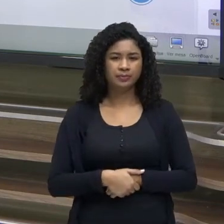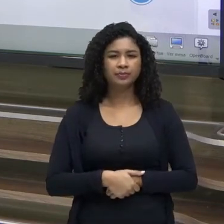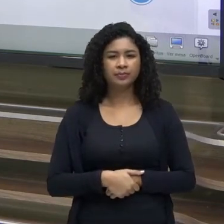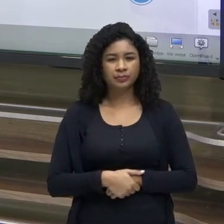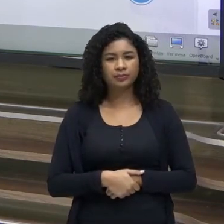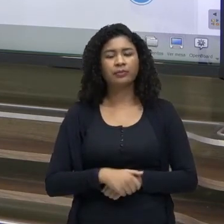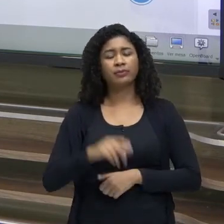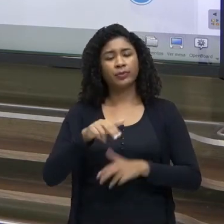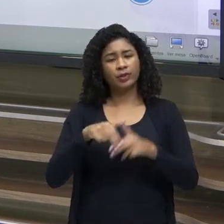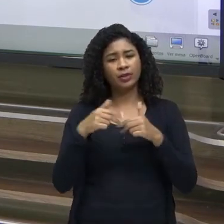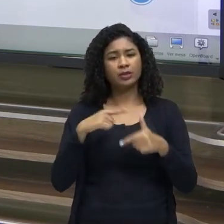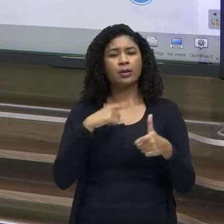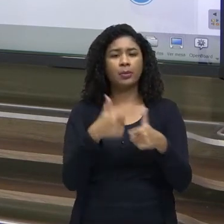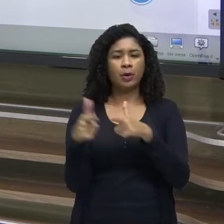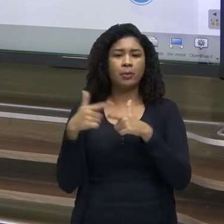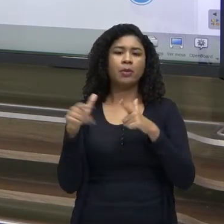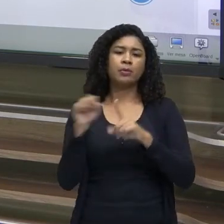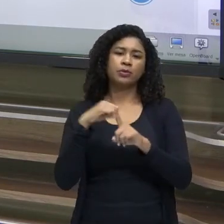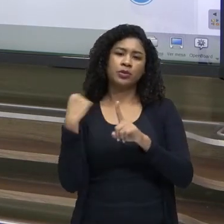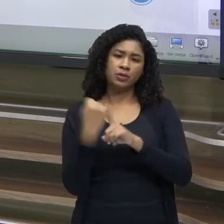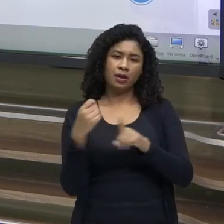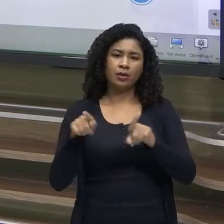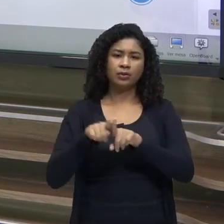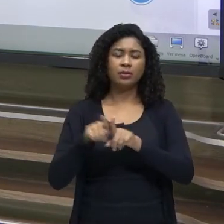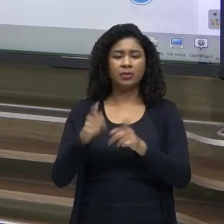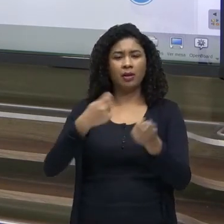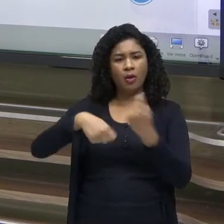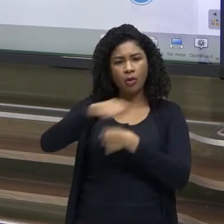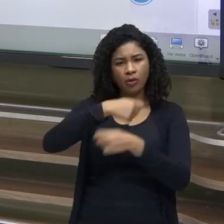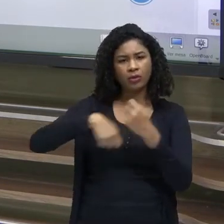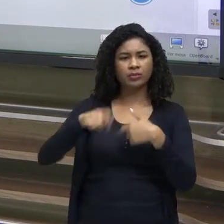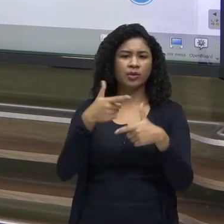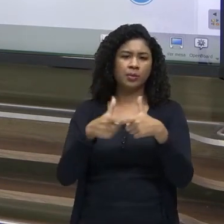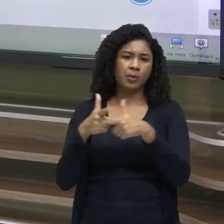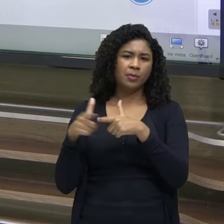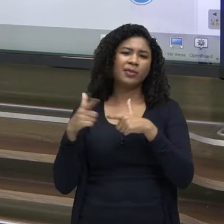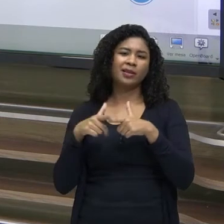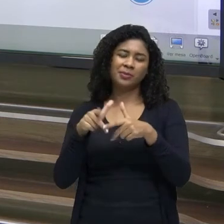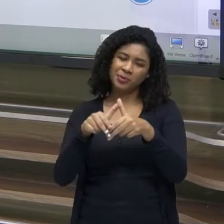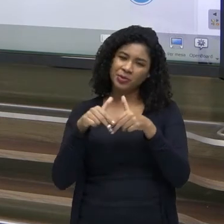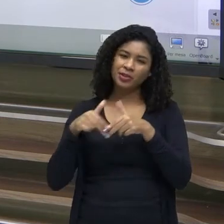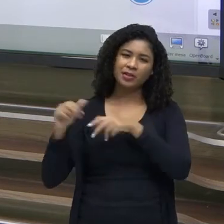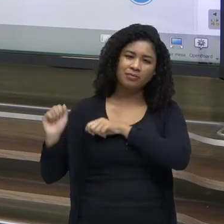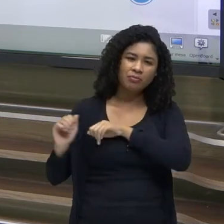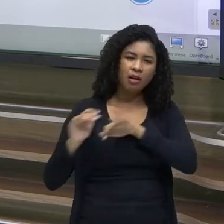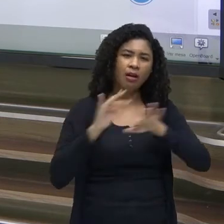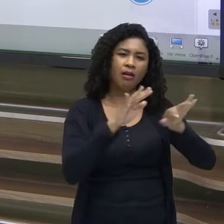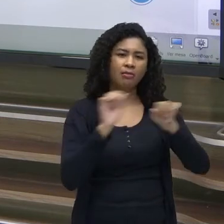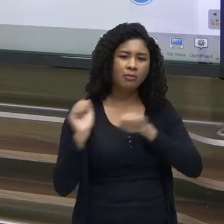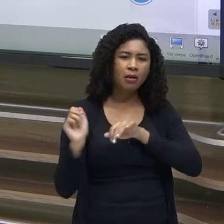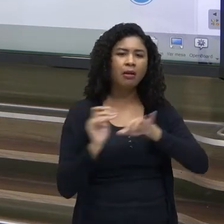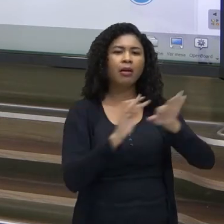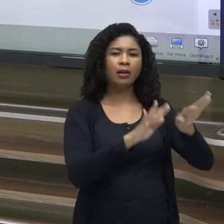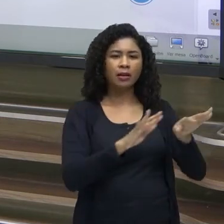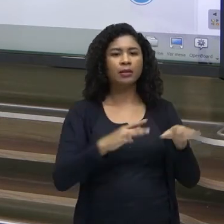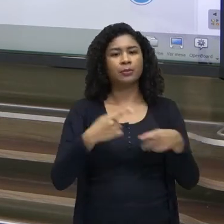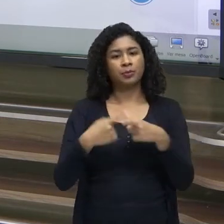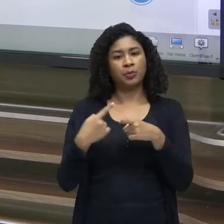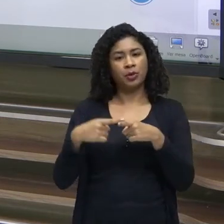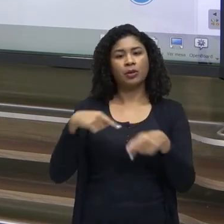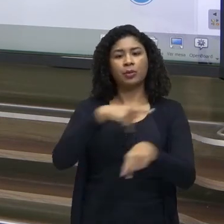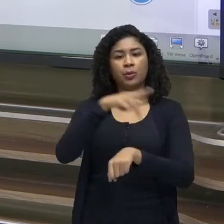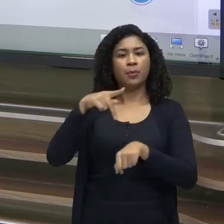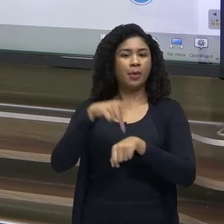problemas sociais e econômicos que vêm ocorrendo devido a essa massa migratória que a gente verificou. Até porque no seu país de